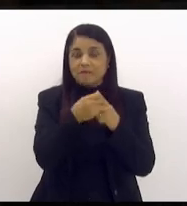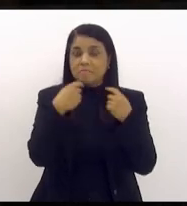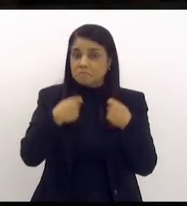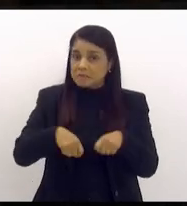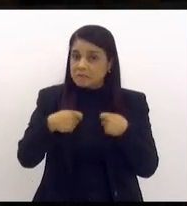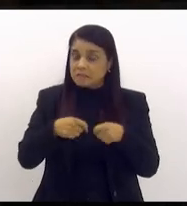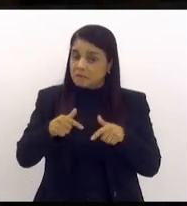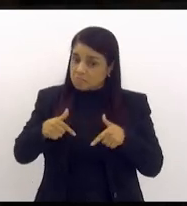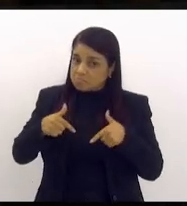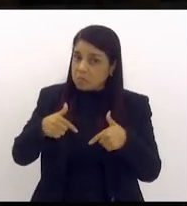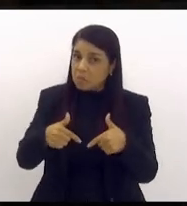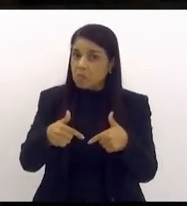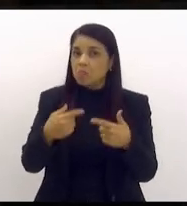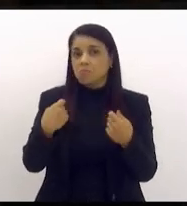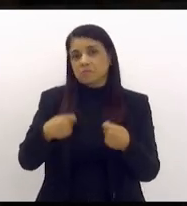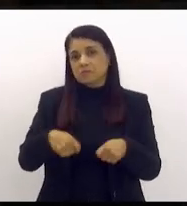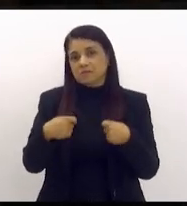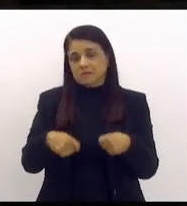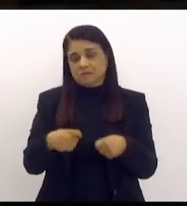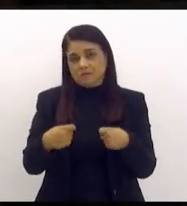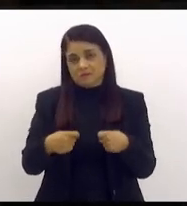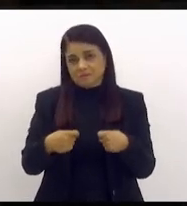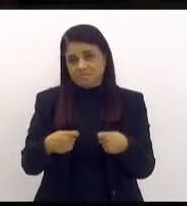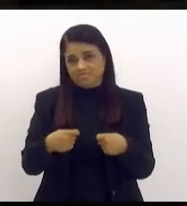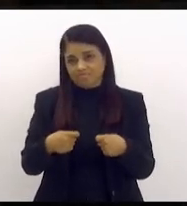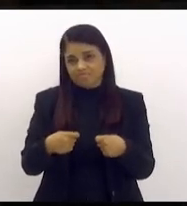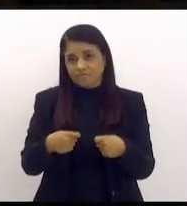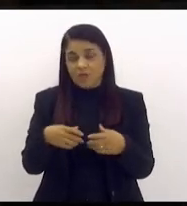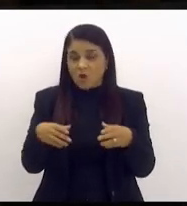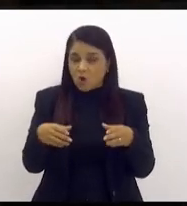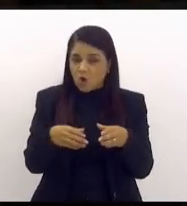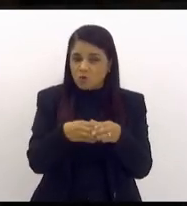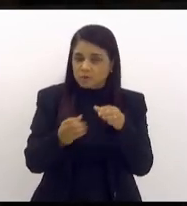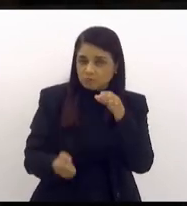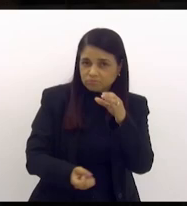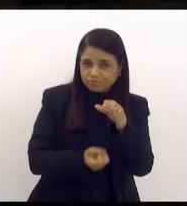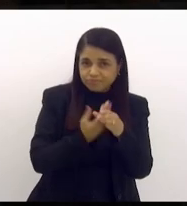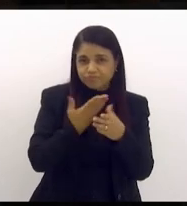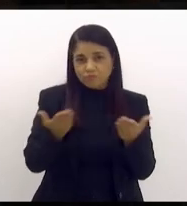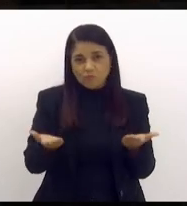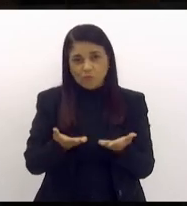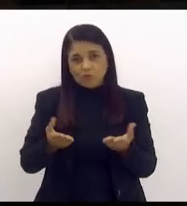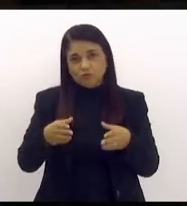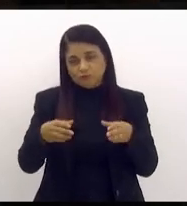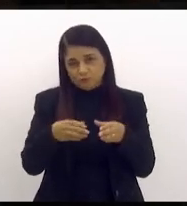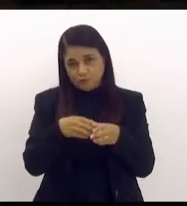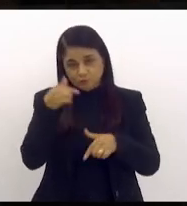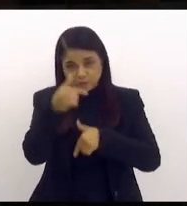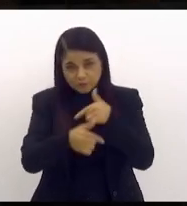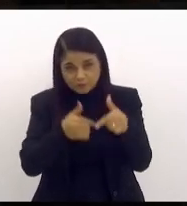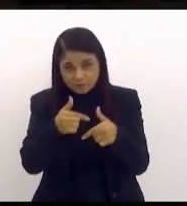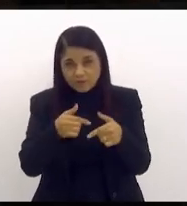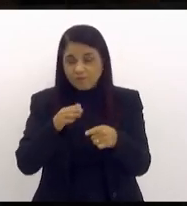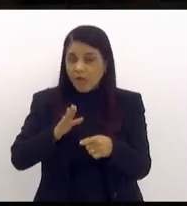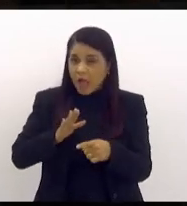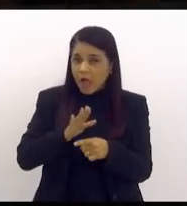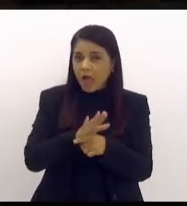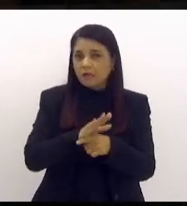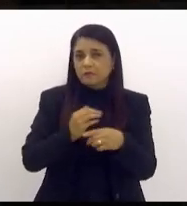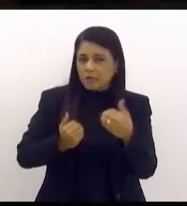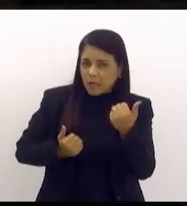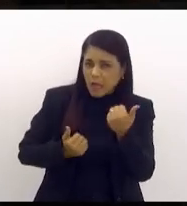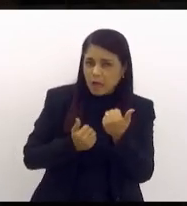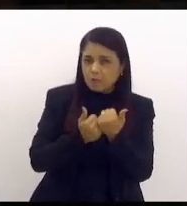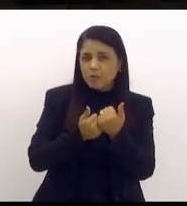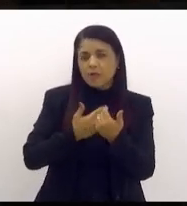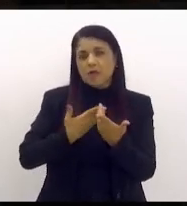ser enfrentados E tenho certeza aqui que essa comissão que tá sendo estralada aqui hoje essa frente ela irá contribuir muito na